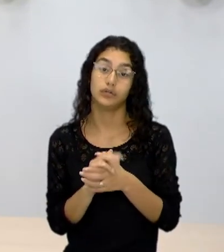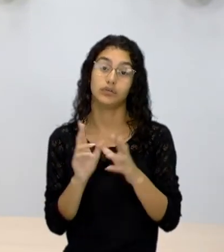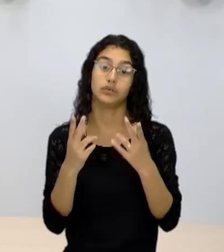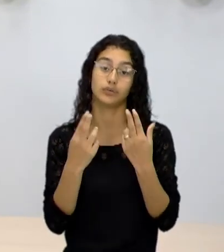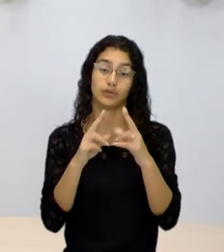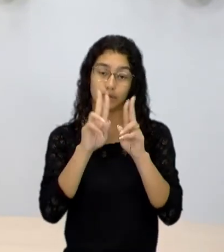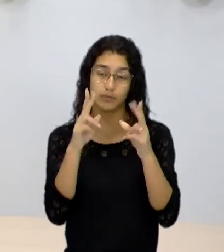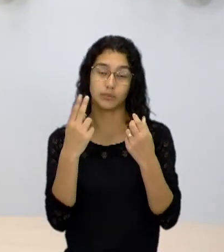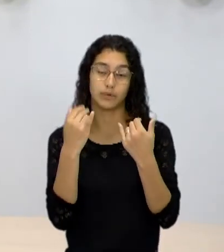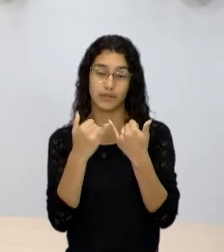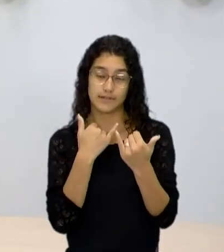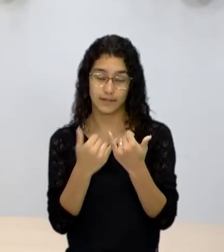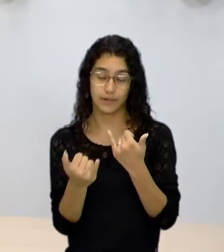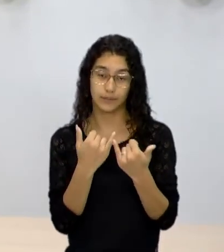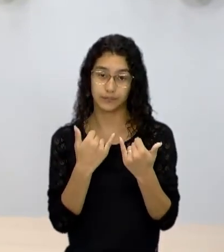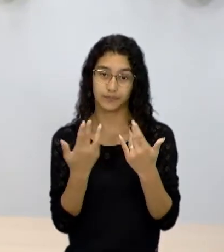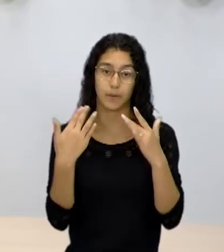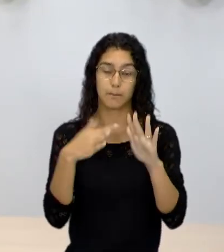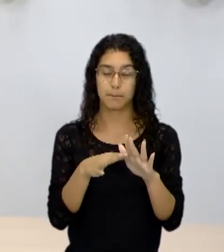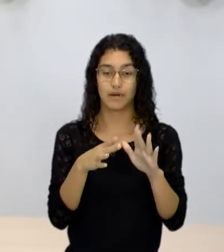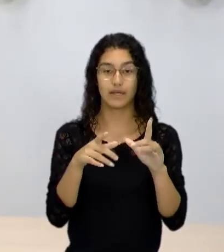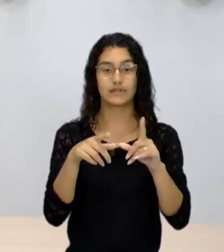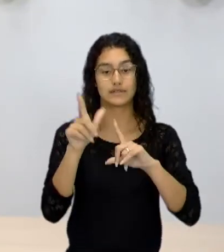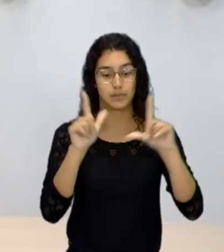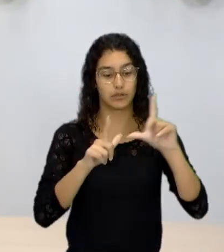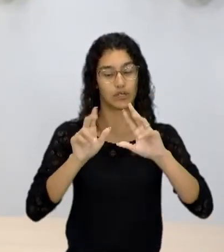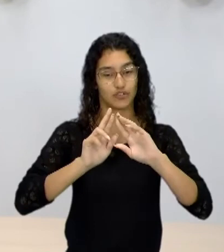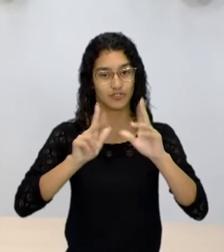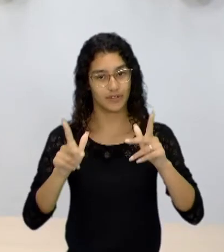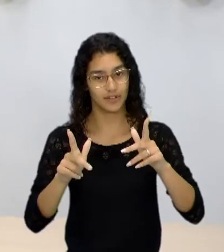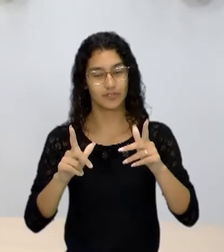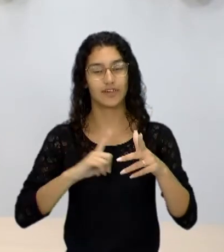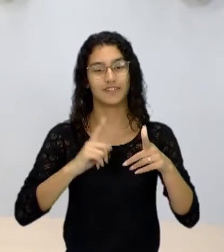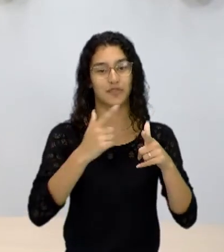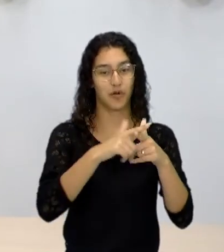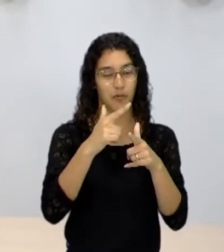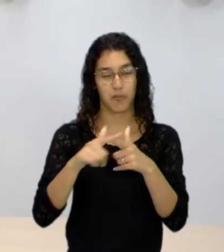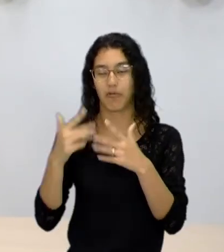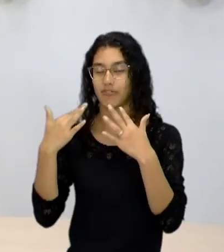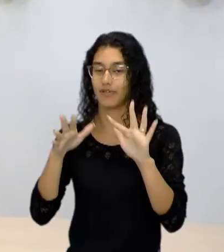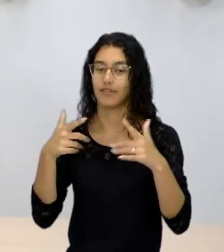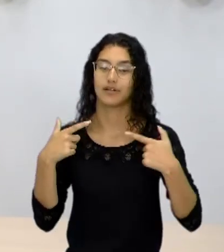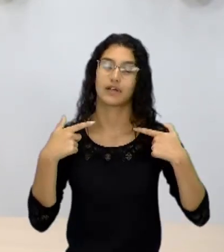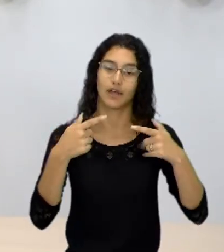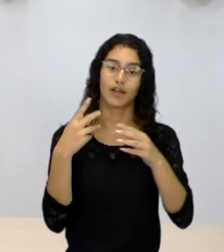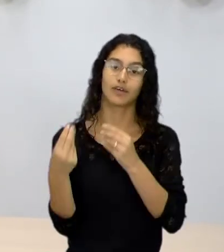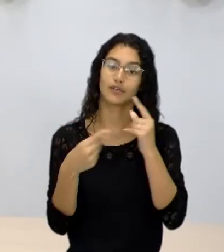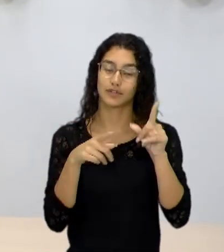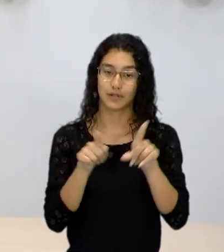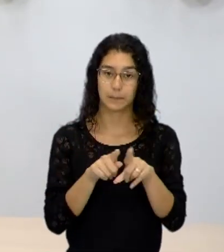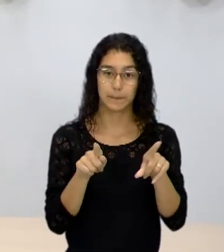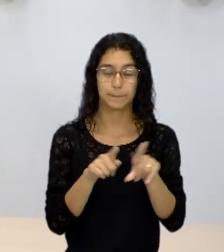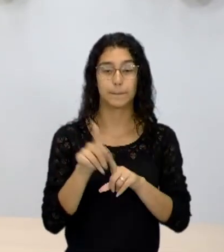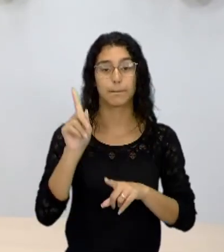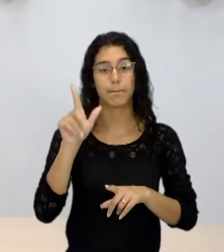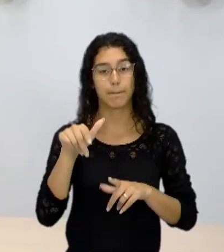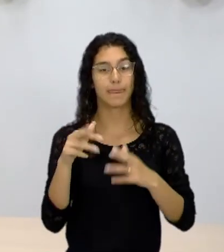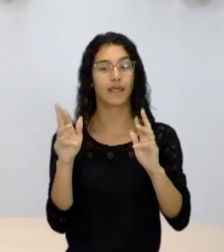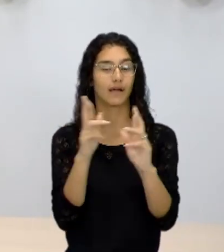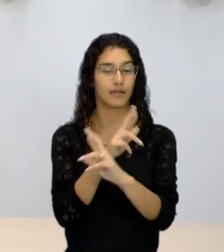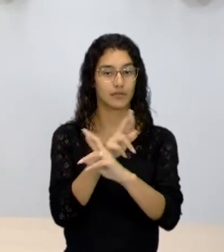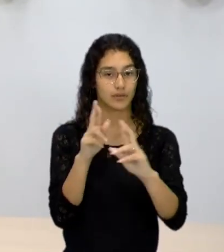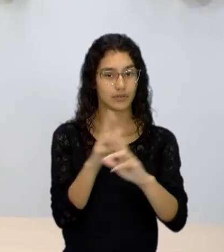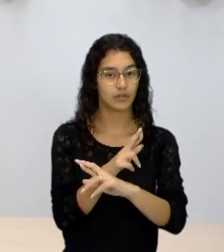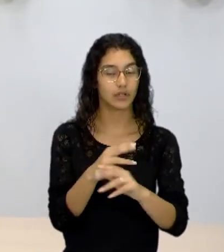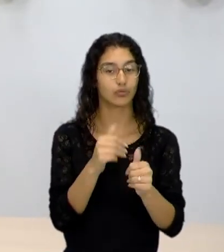é outra. A guerra, ela causa diversos problemas, e um dos problemas que a guerra trouxe foi exatamente relacionado